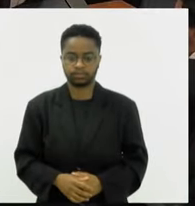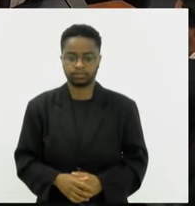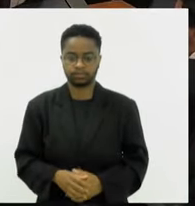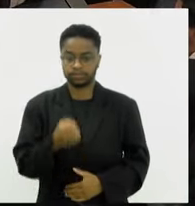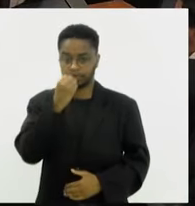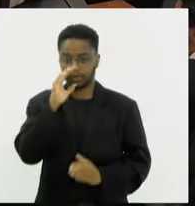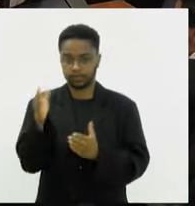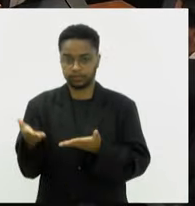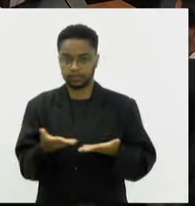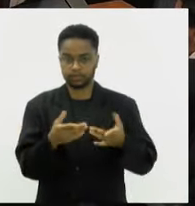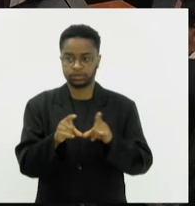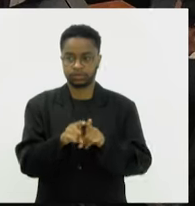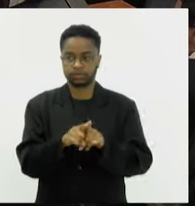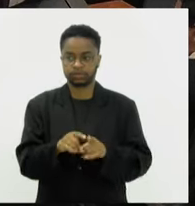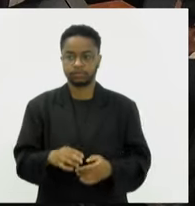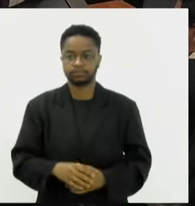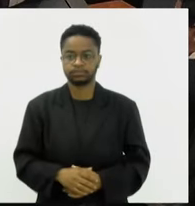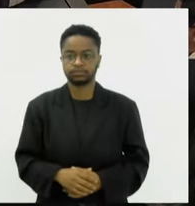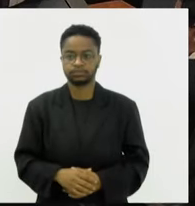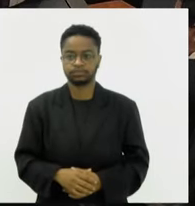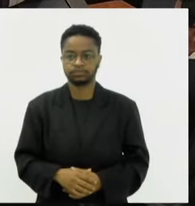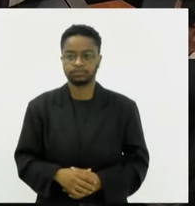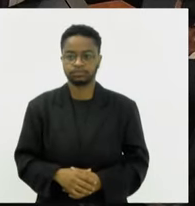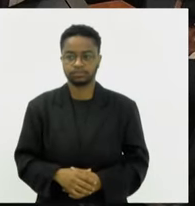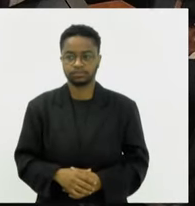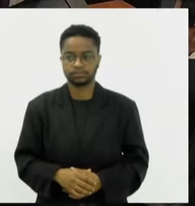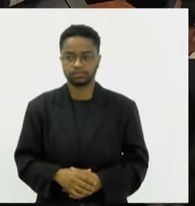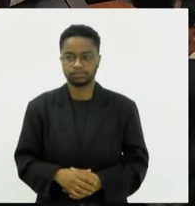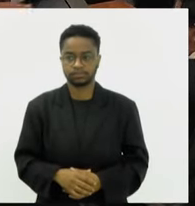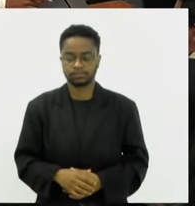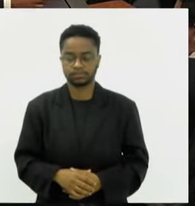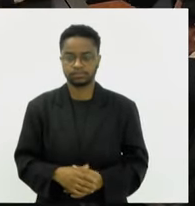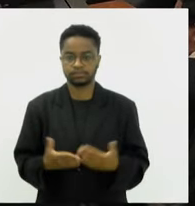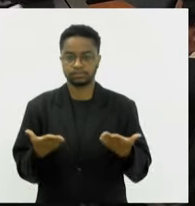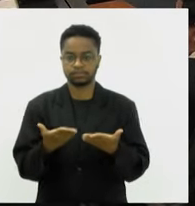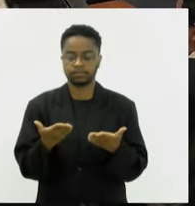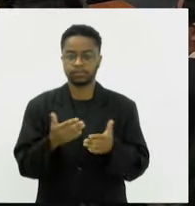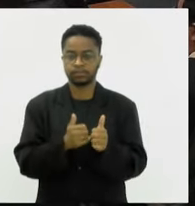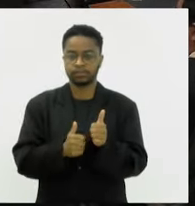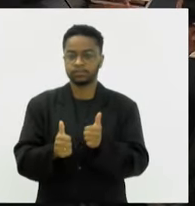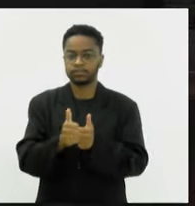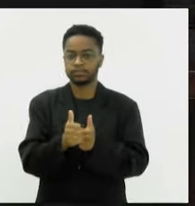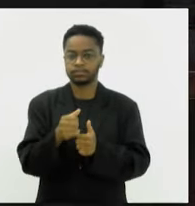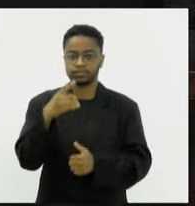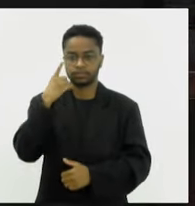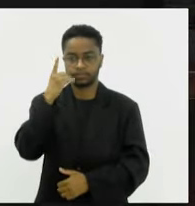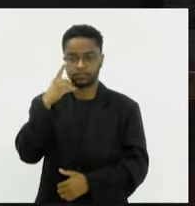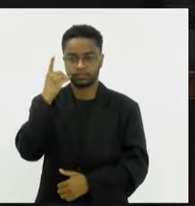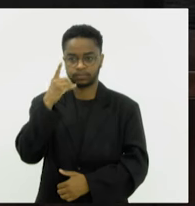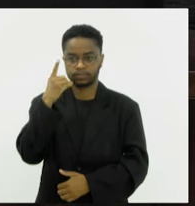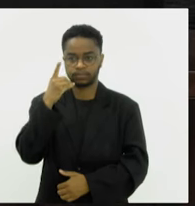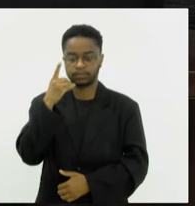Seja muito bem-vindo, Glauber Pobel. É uma questão de ordem. Pela ordem, a deputada